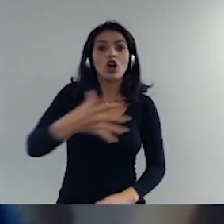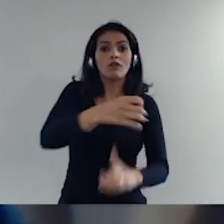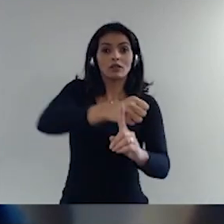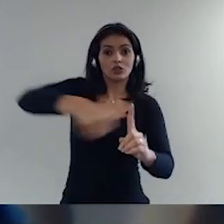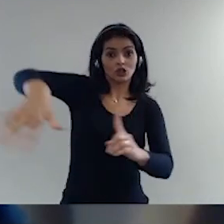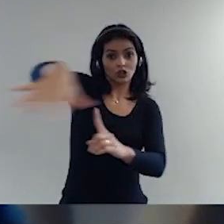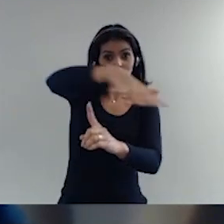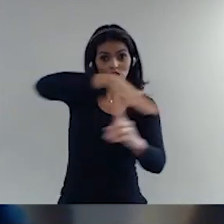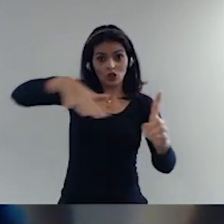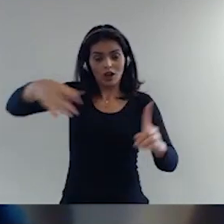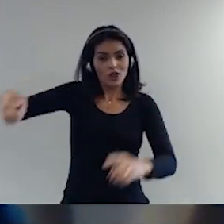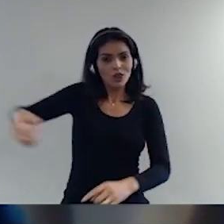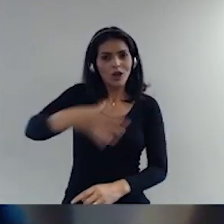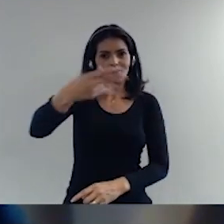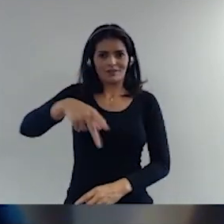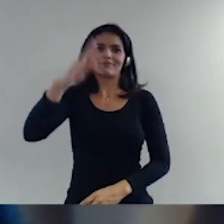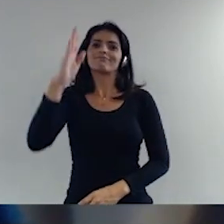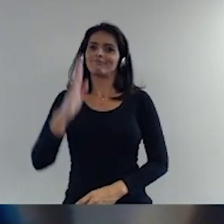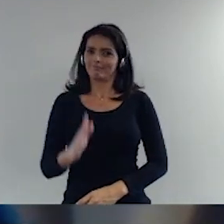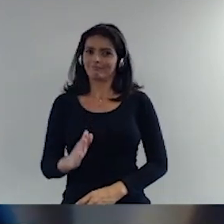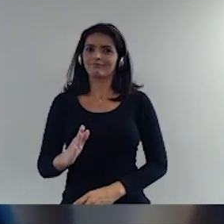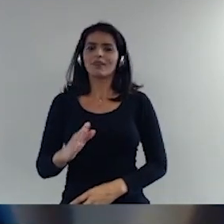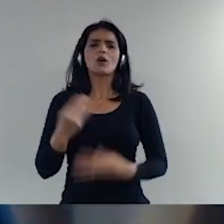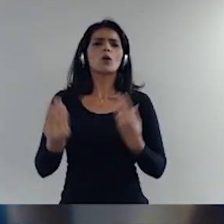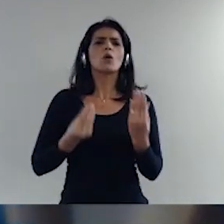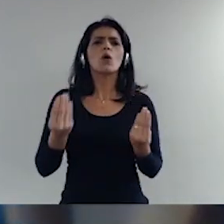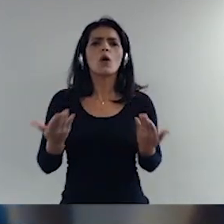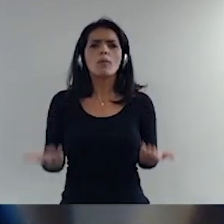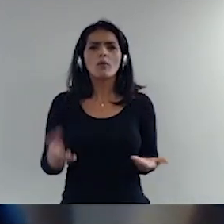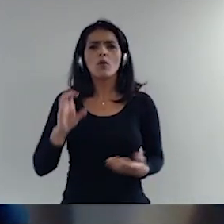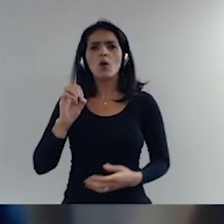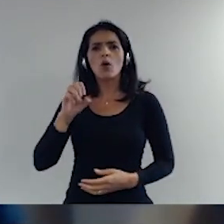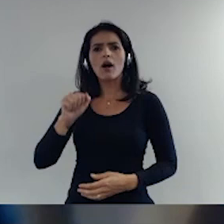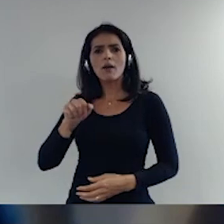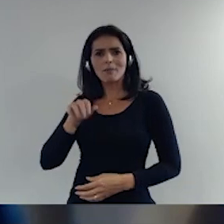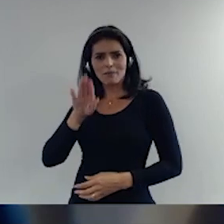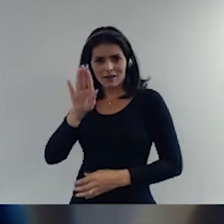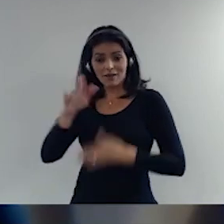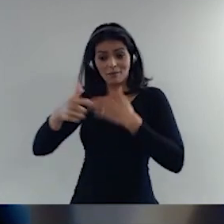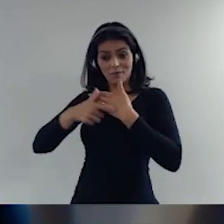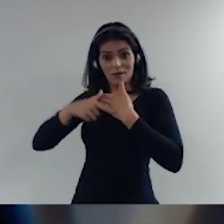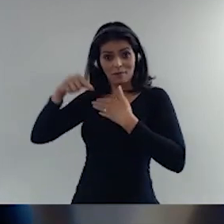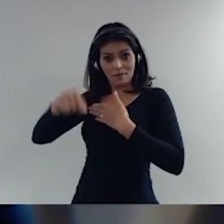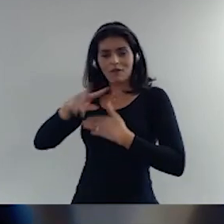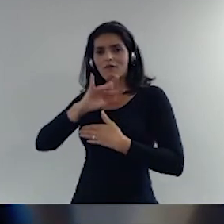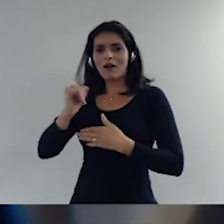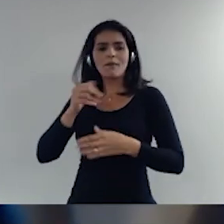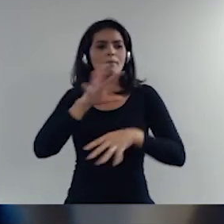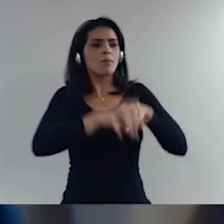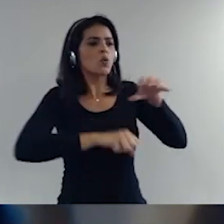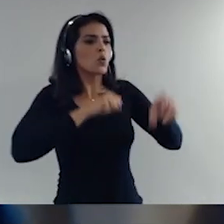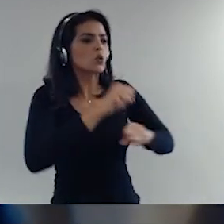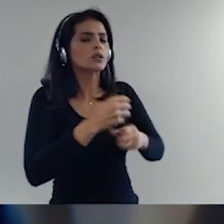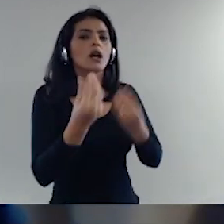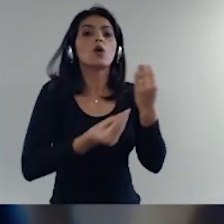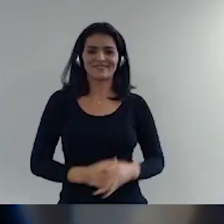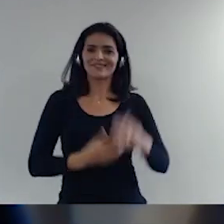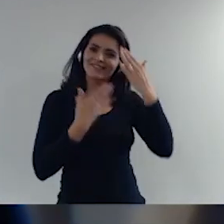neste país e a ordem, cumprindo, volto a repetir, o seu papel, vai em busca de tudo isso. Muito